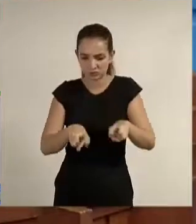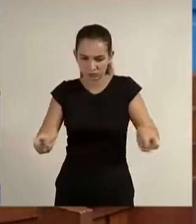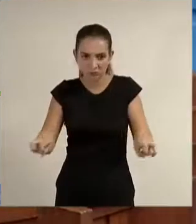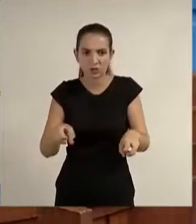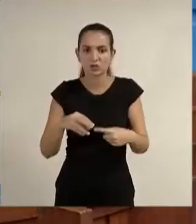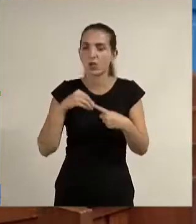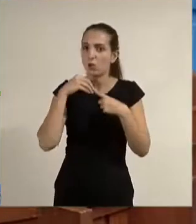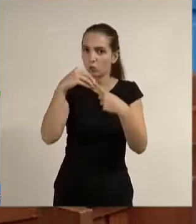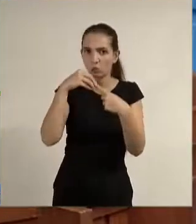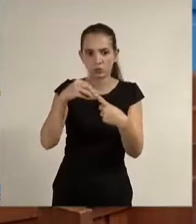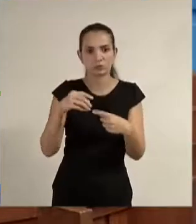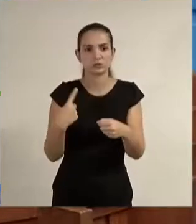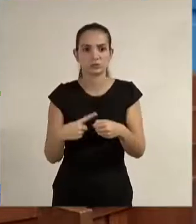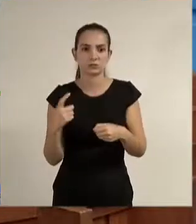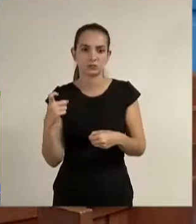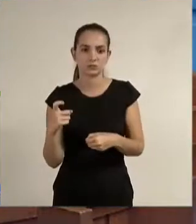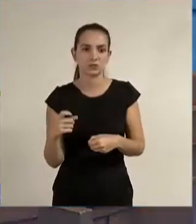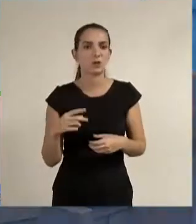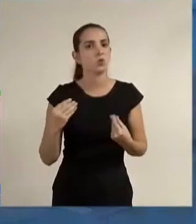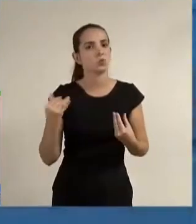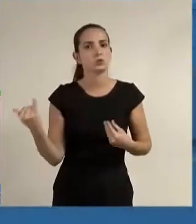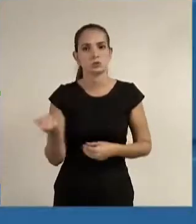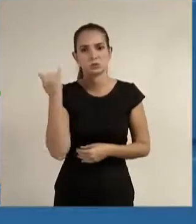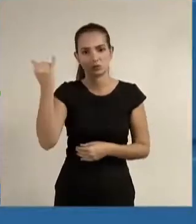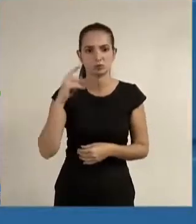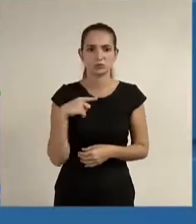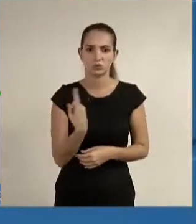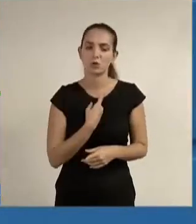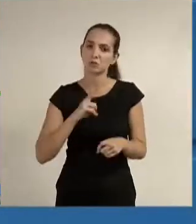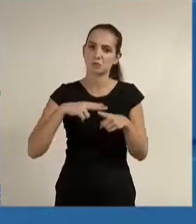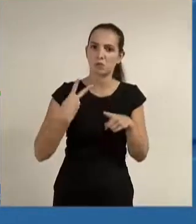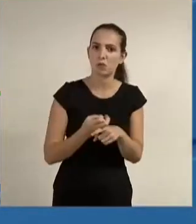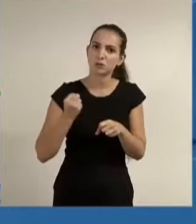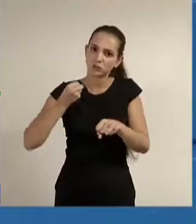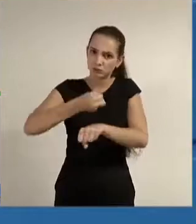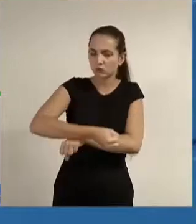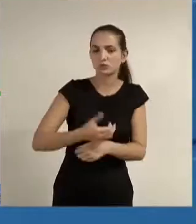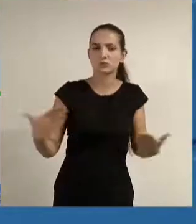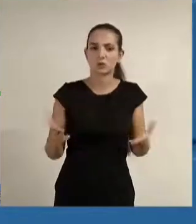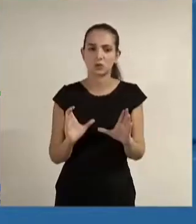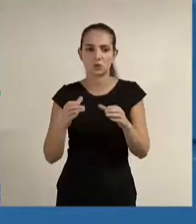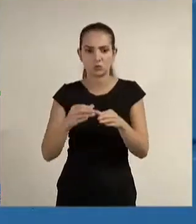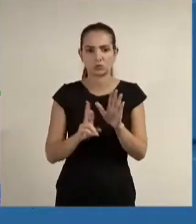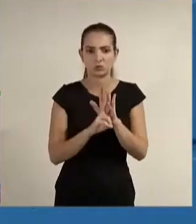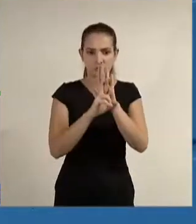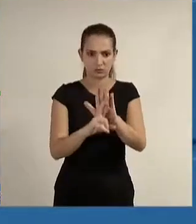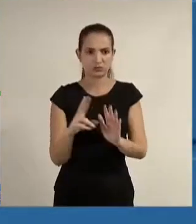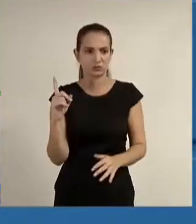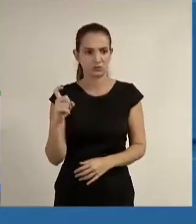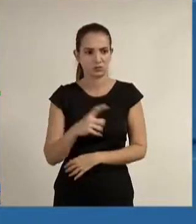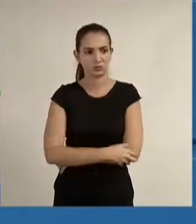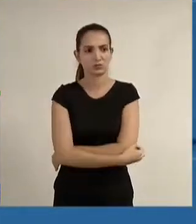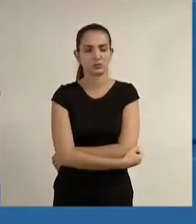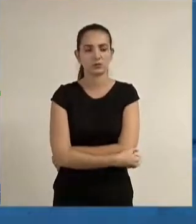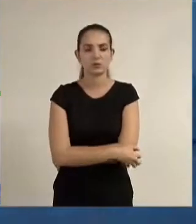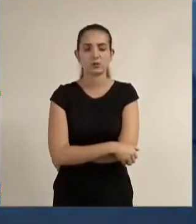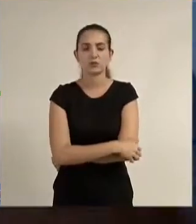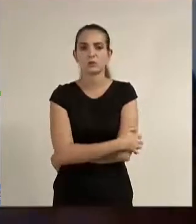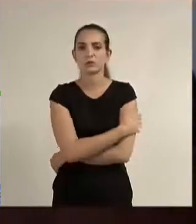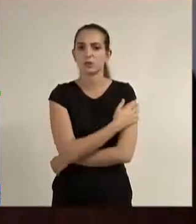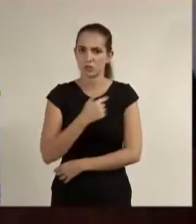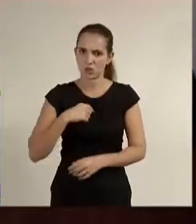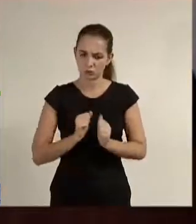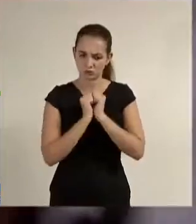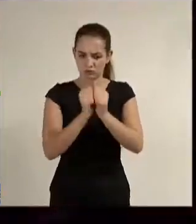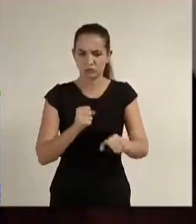único ginásio de Dourados. Eu acho que é muito importante que somemos o esforço da bancada representativa de Dourados, e eu me somo a esse